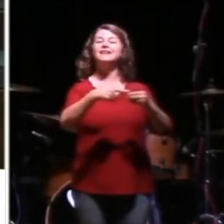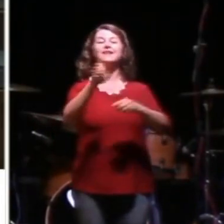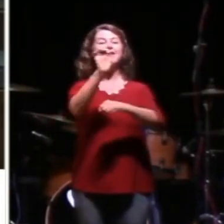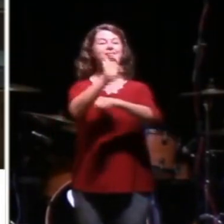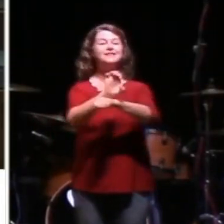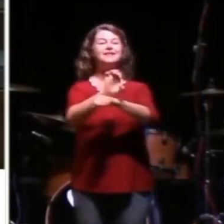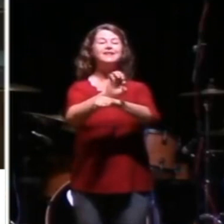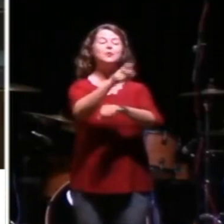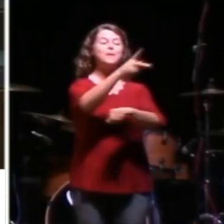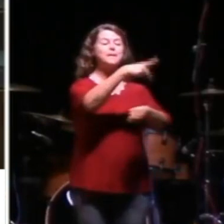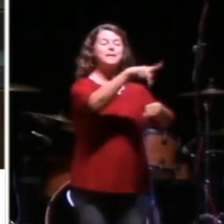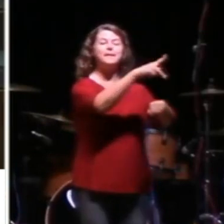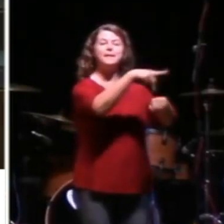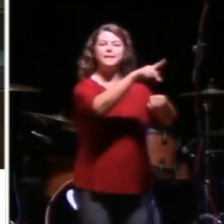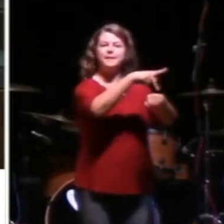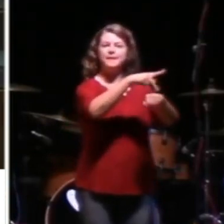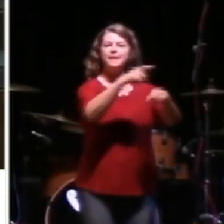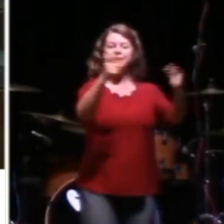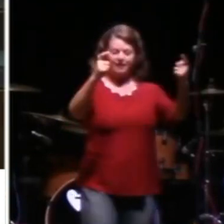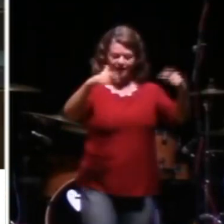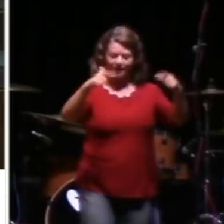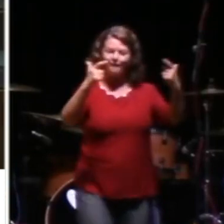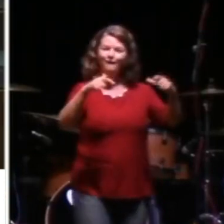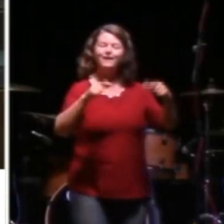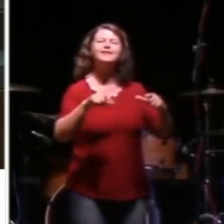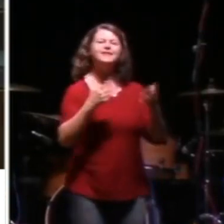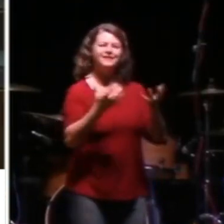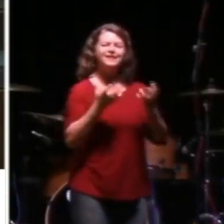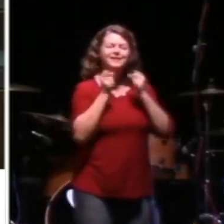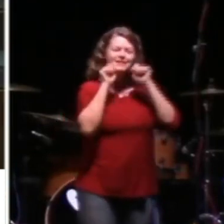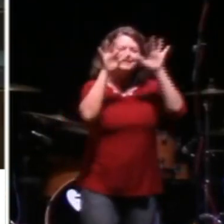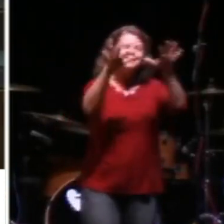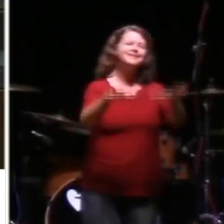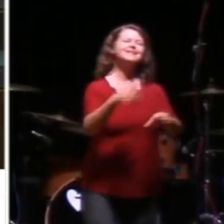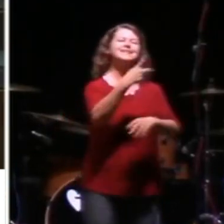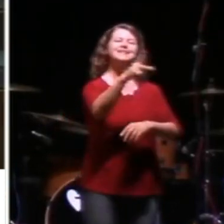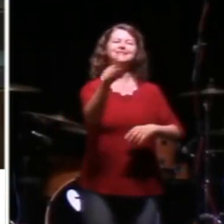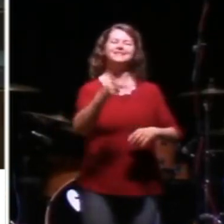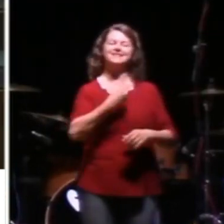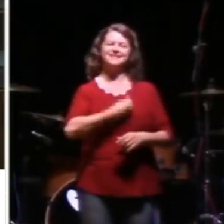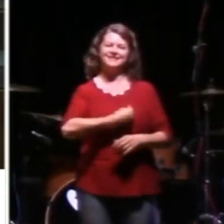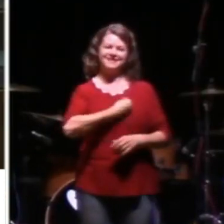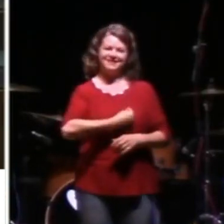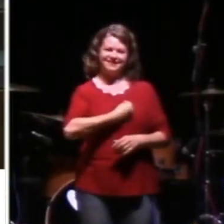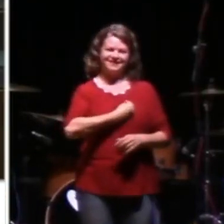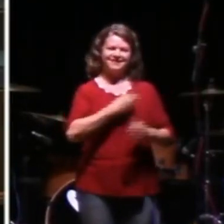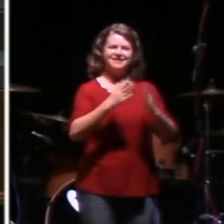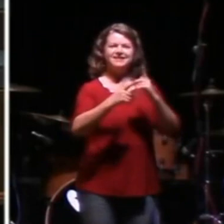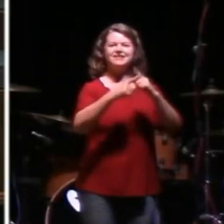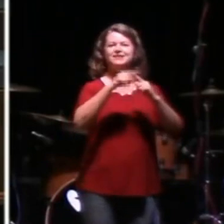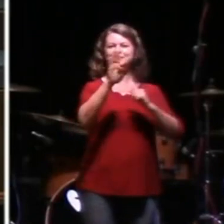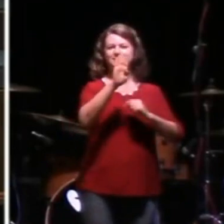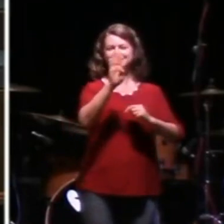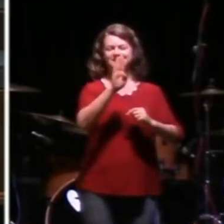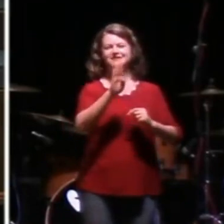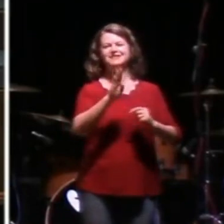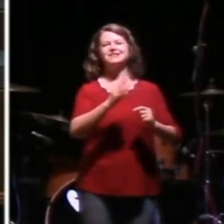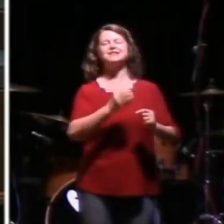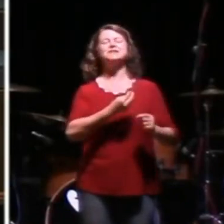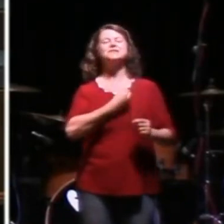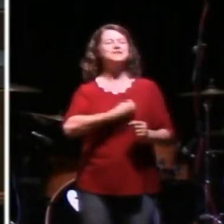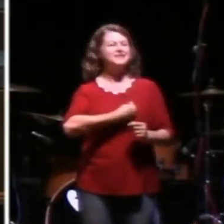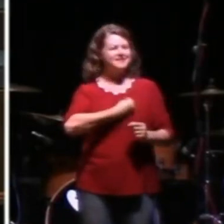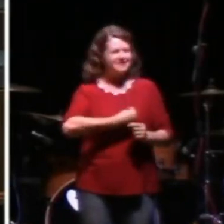que você mora e aonde a gente tem alcançado eu quero abençoa sua vida porque a igreja batista de bom retiro existe para